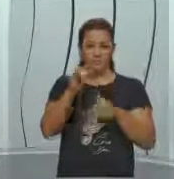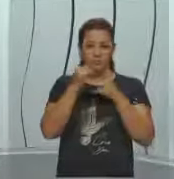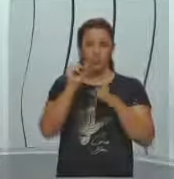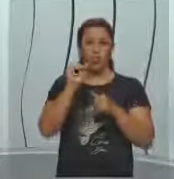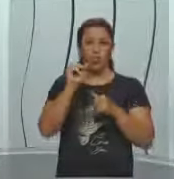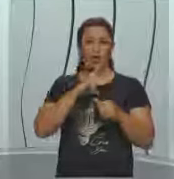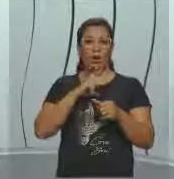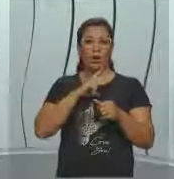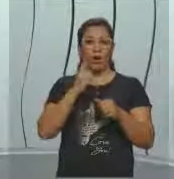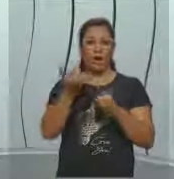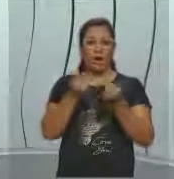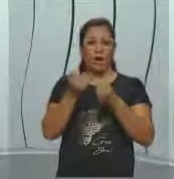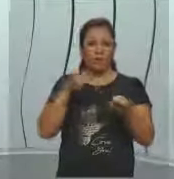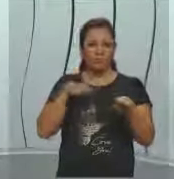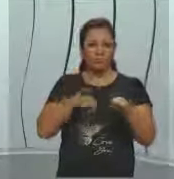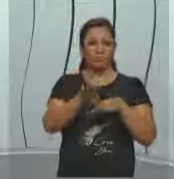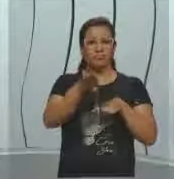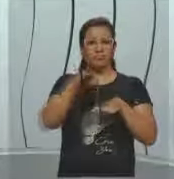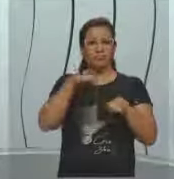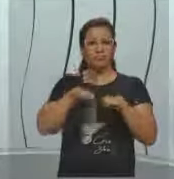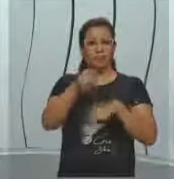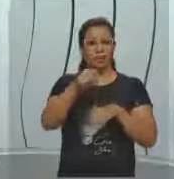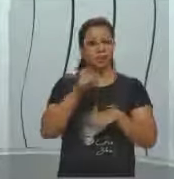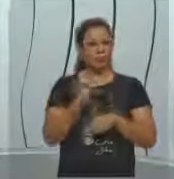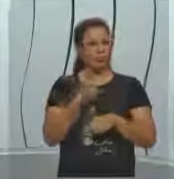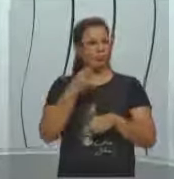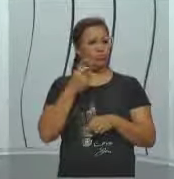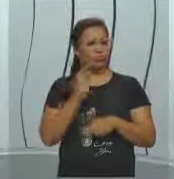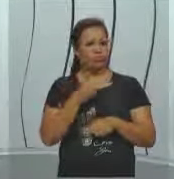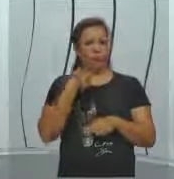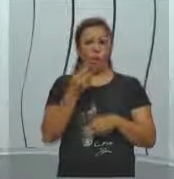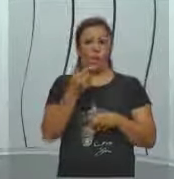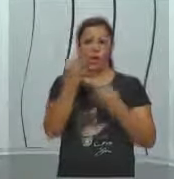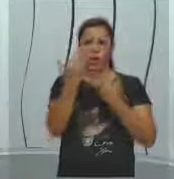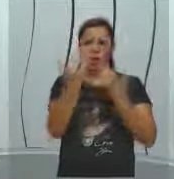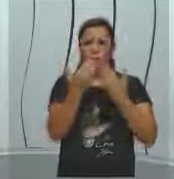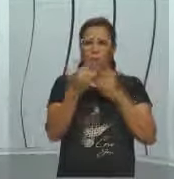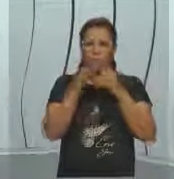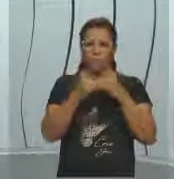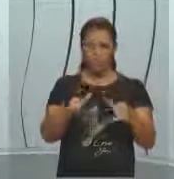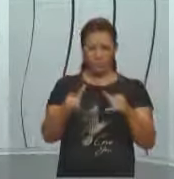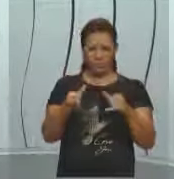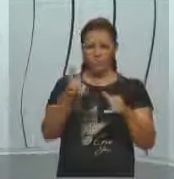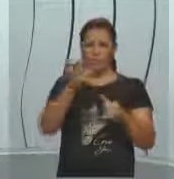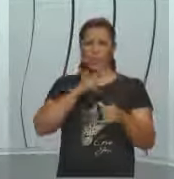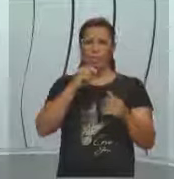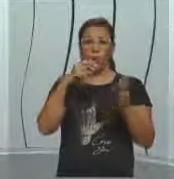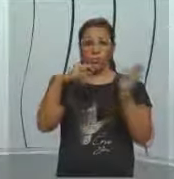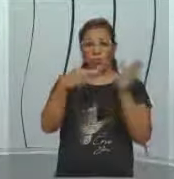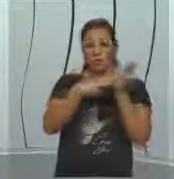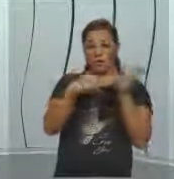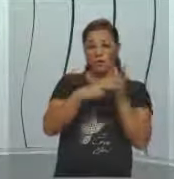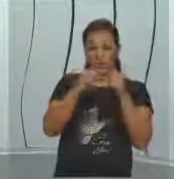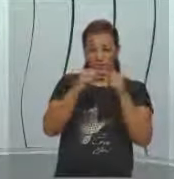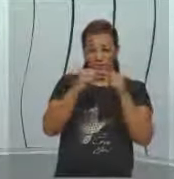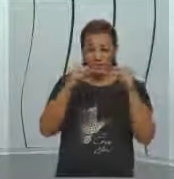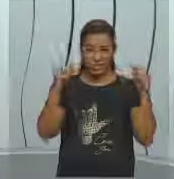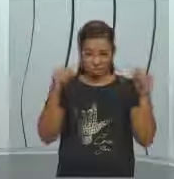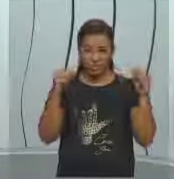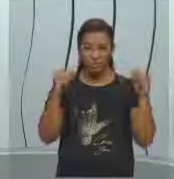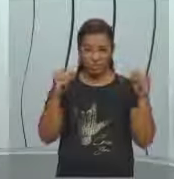de elétrons ou de carga elétrica que passa numa determinada parte de um fio condutor a cada